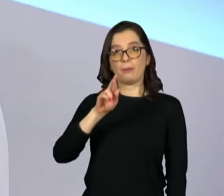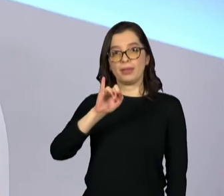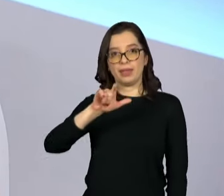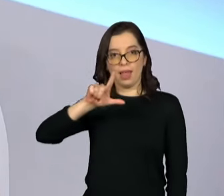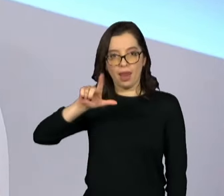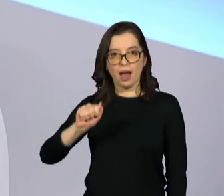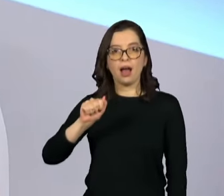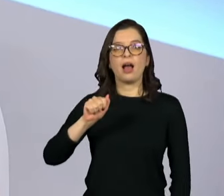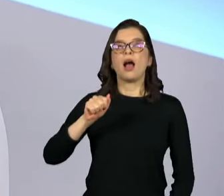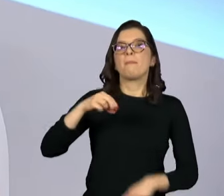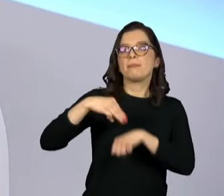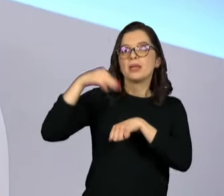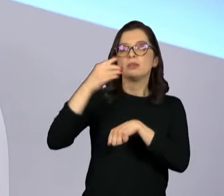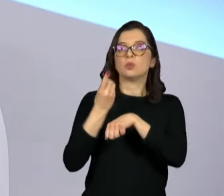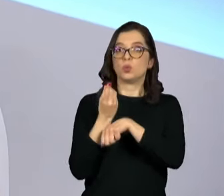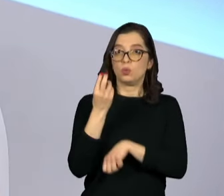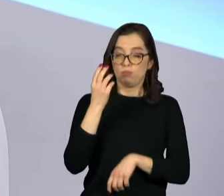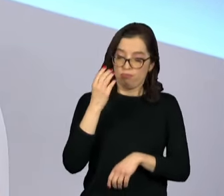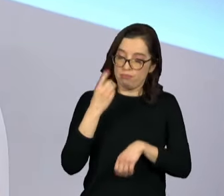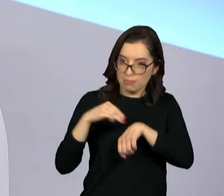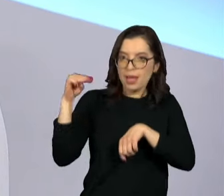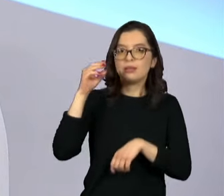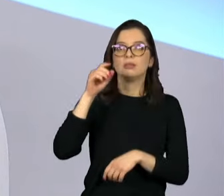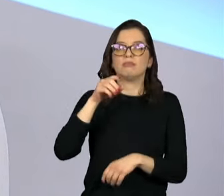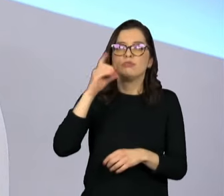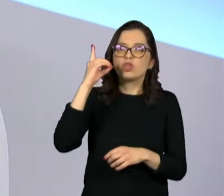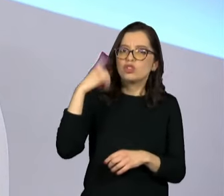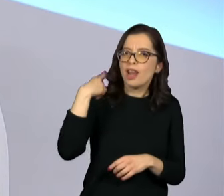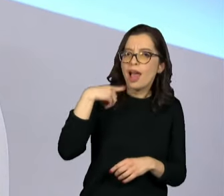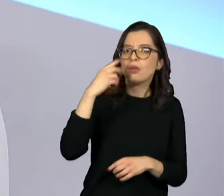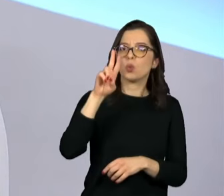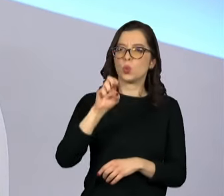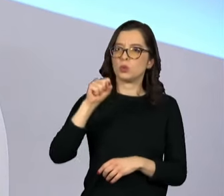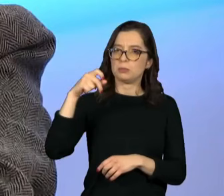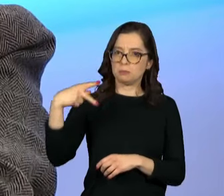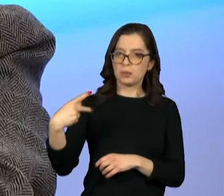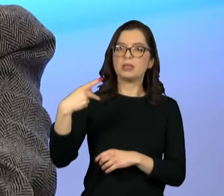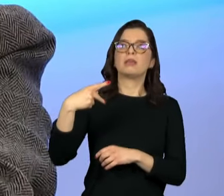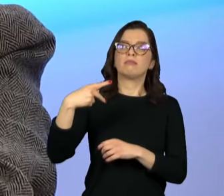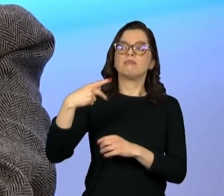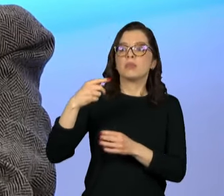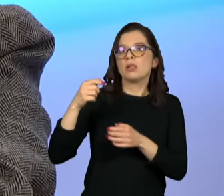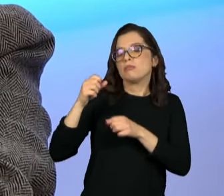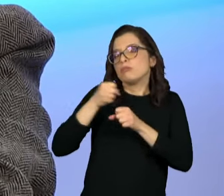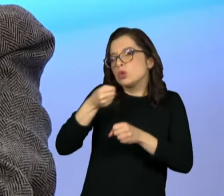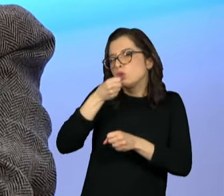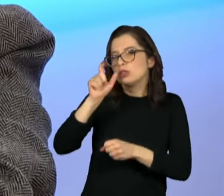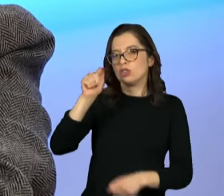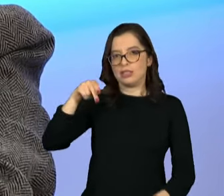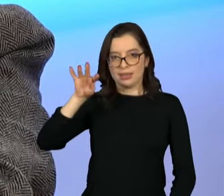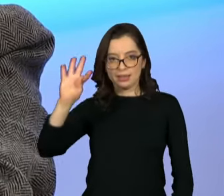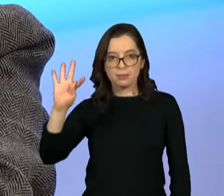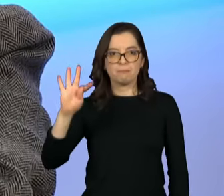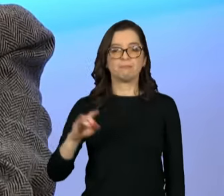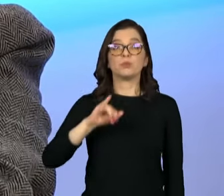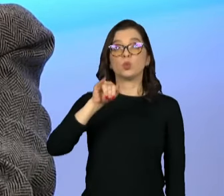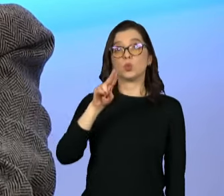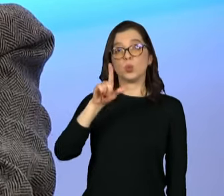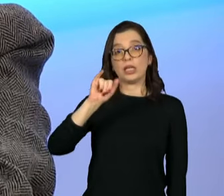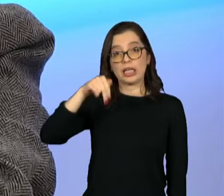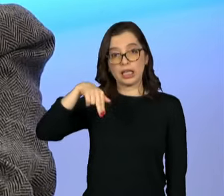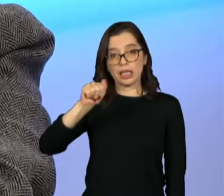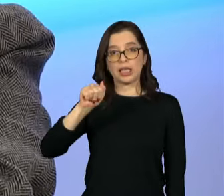em Direito Penal pela USP e apresentadora do programa Saia Justa da GNT. Juliana Wallauer,